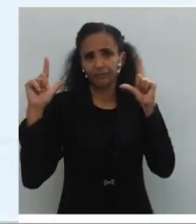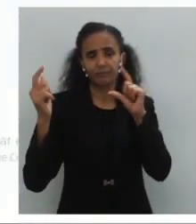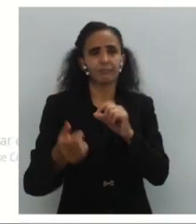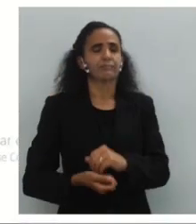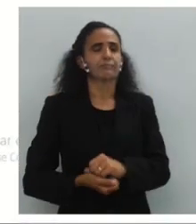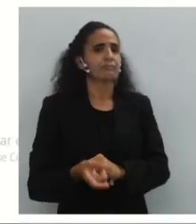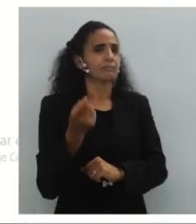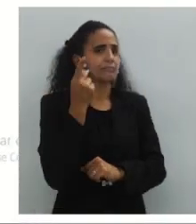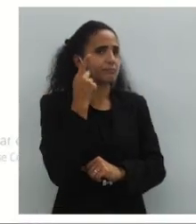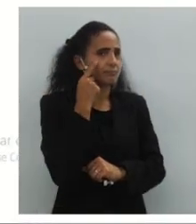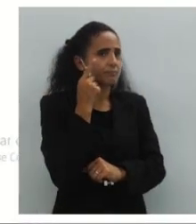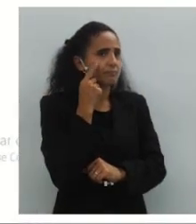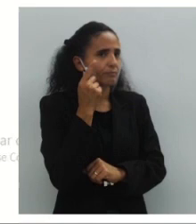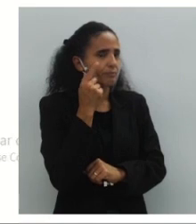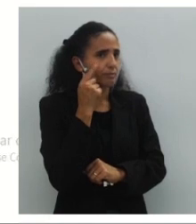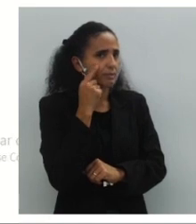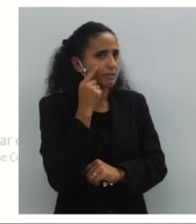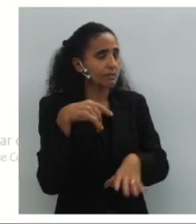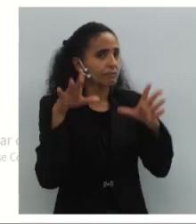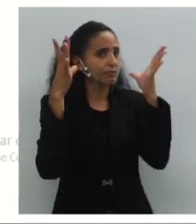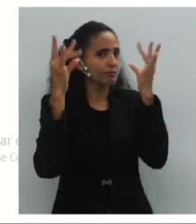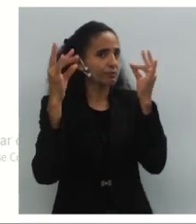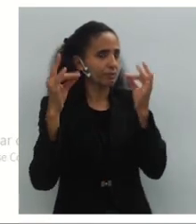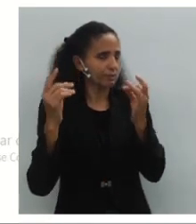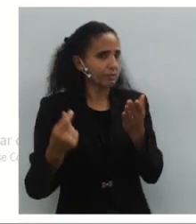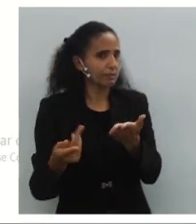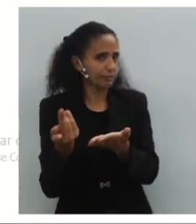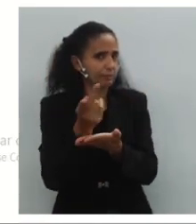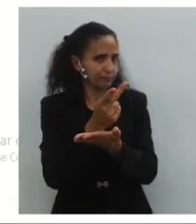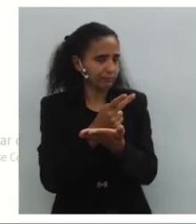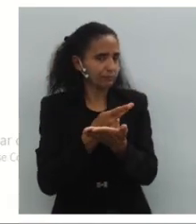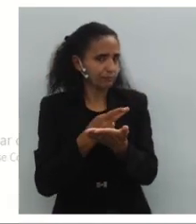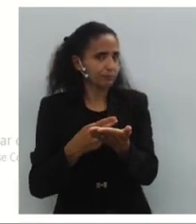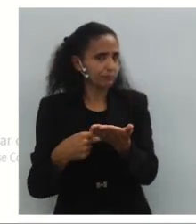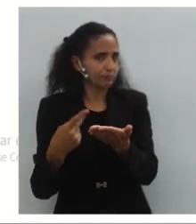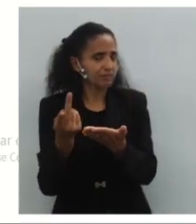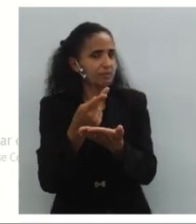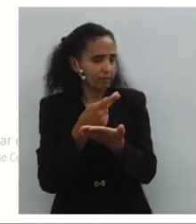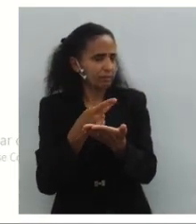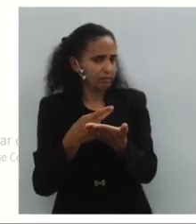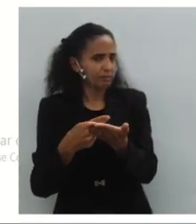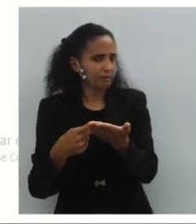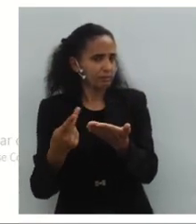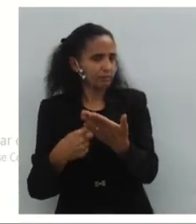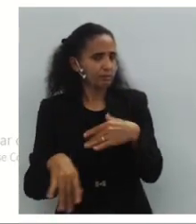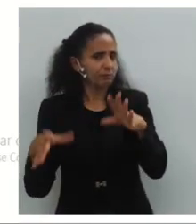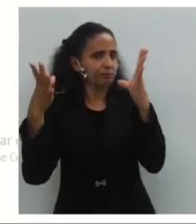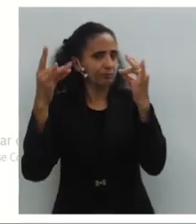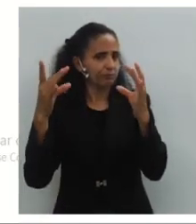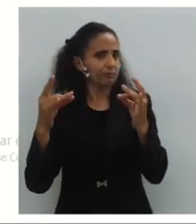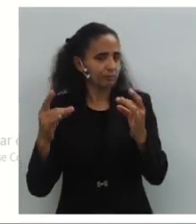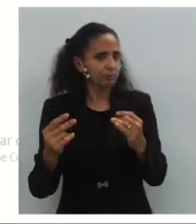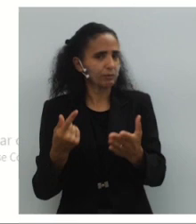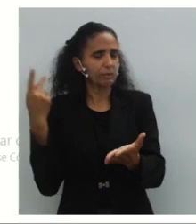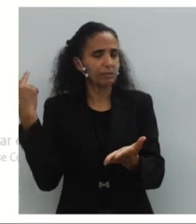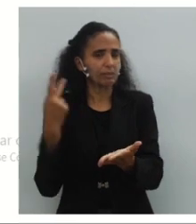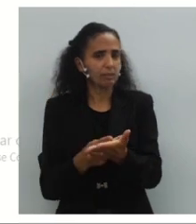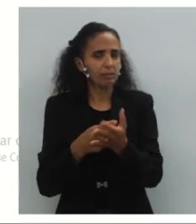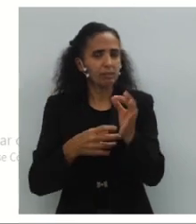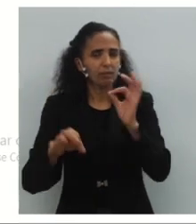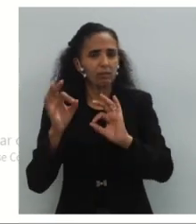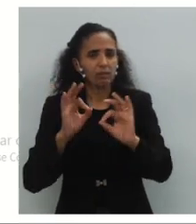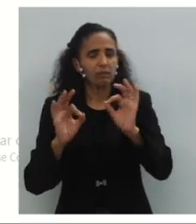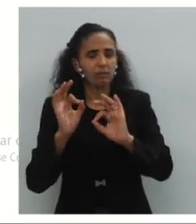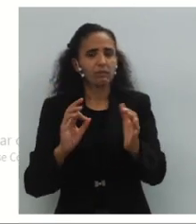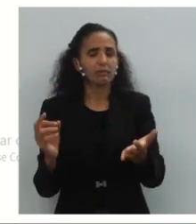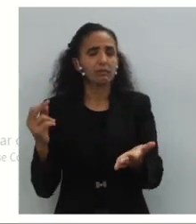essas verrugas genitais. Observe aí como são essas verrugas genitais, né? As verrugas genitais,